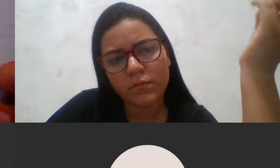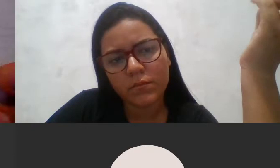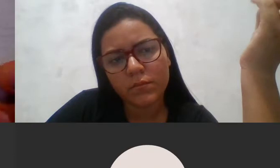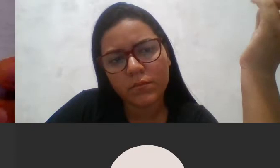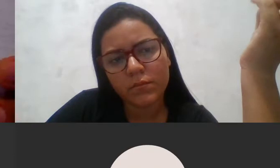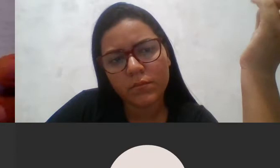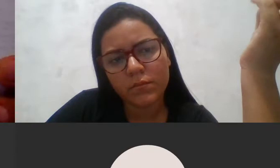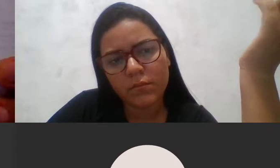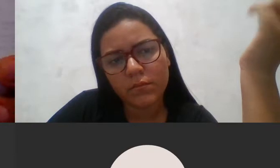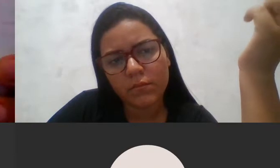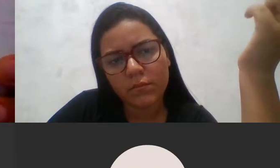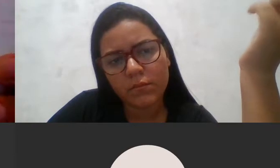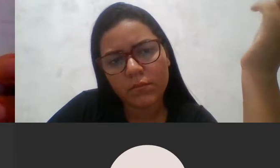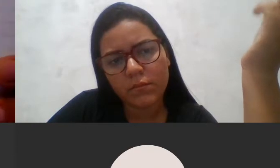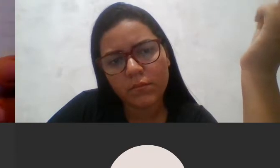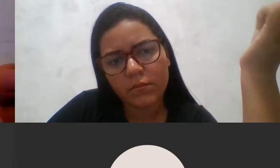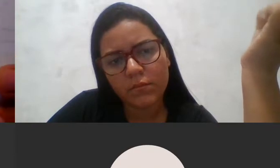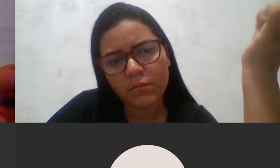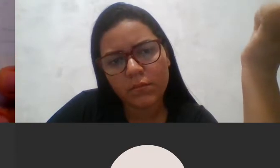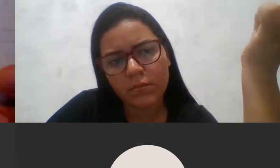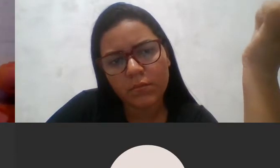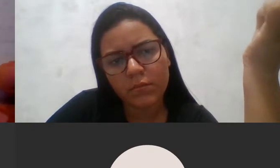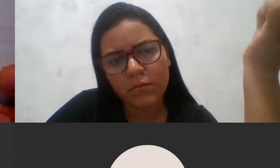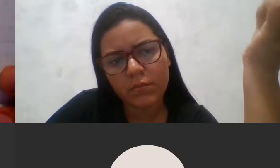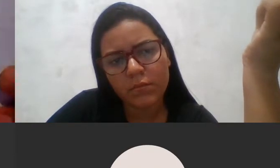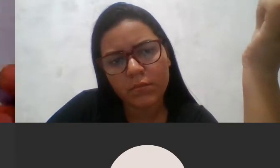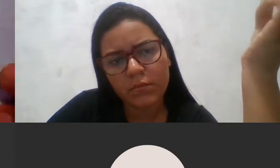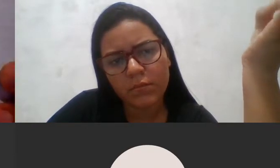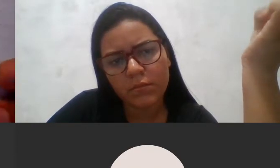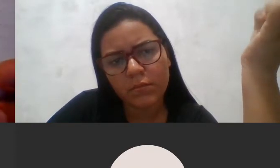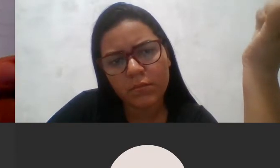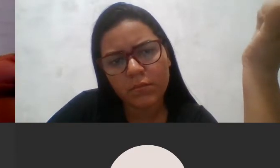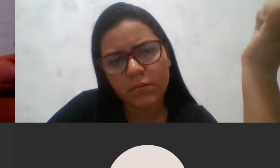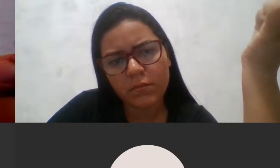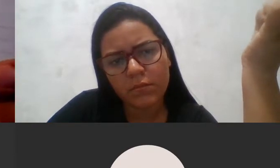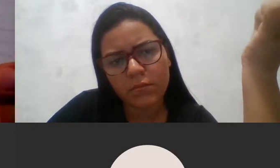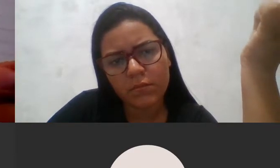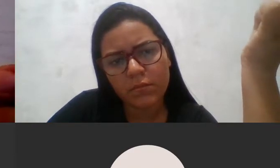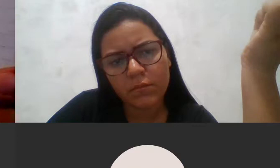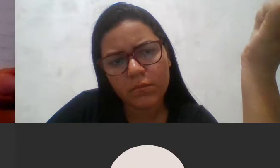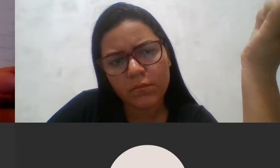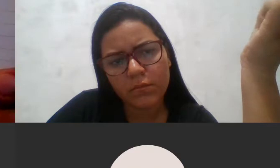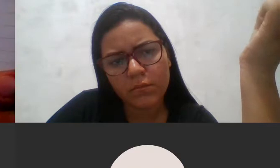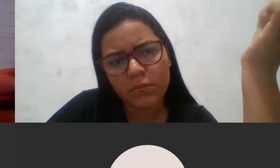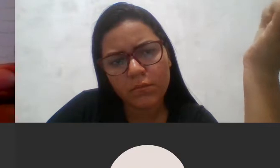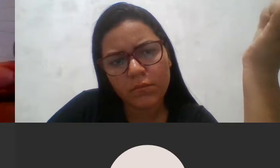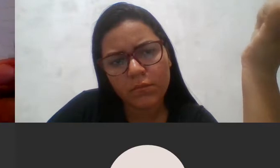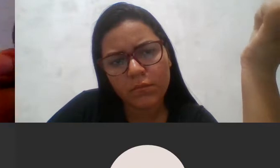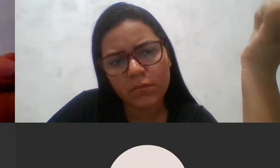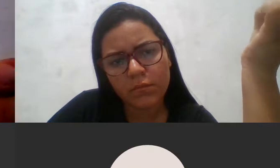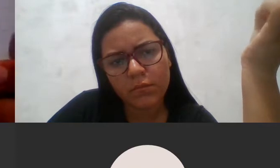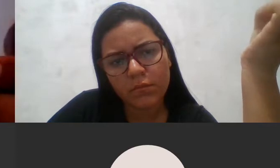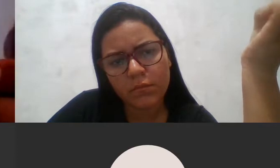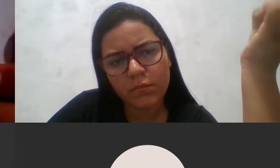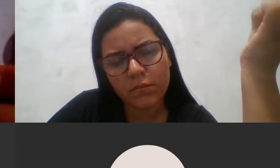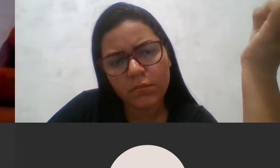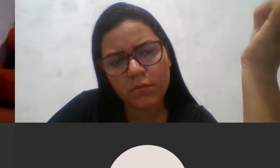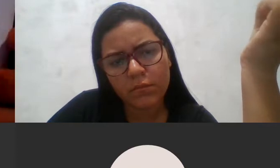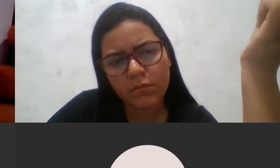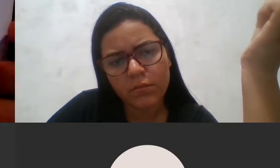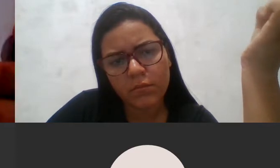0,25 MS e 1 MS é o que tem do outro lado do igual, certo? Eu tenho 0,25 é igual a 300